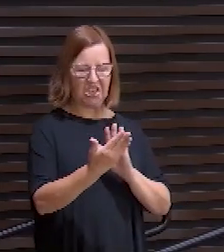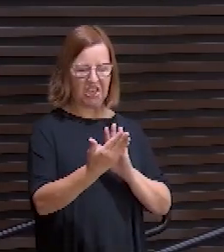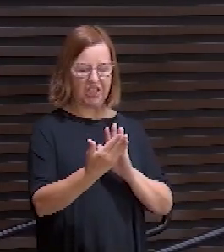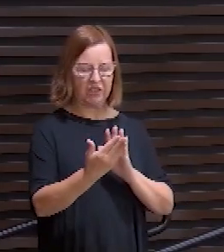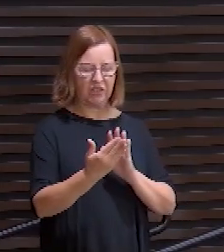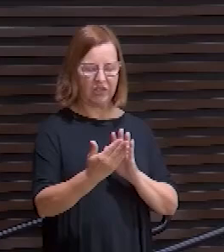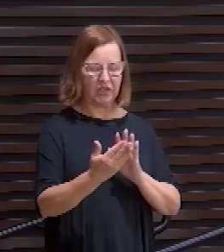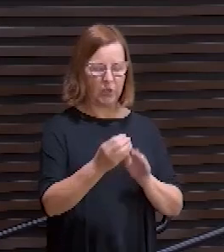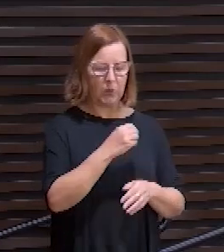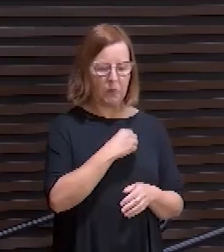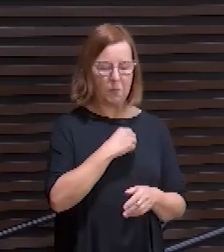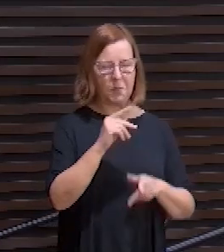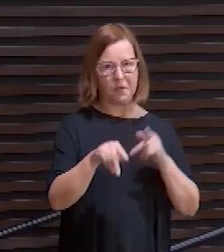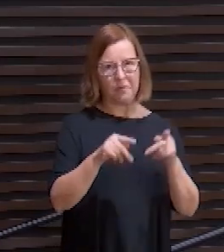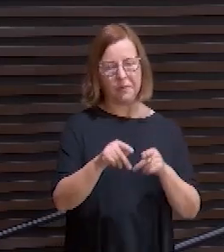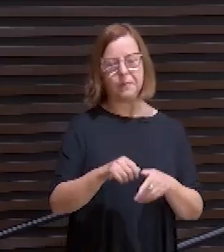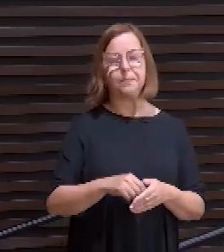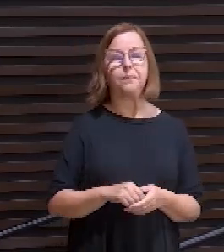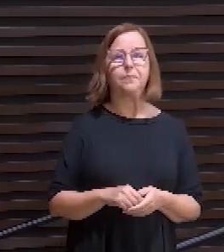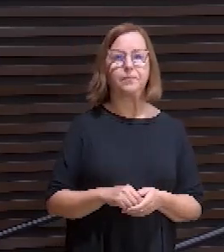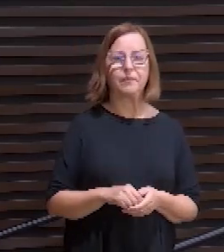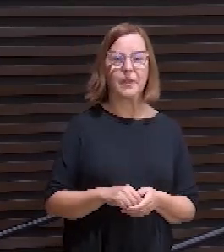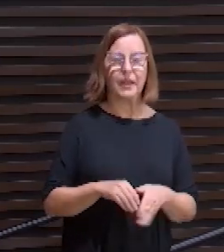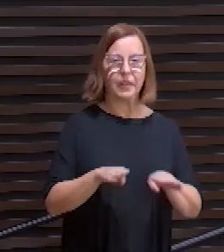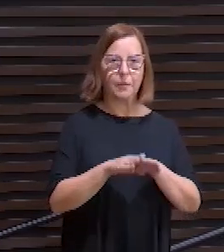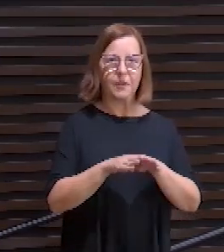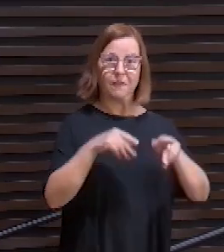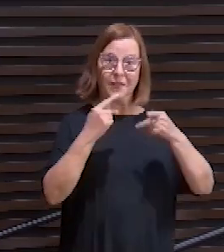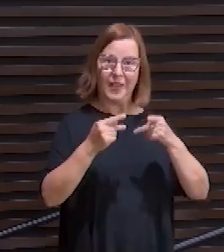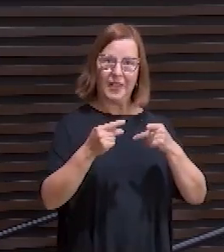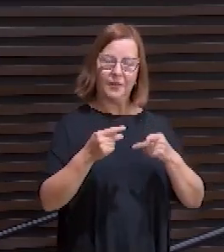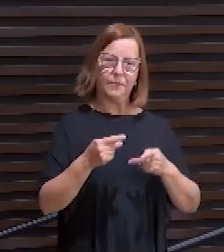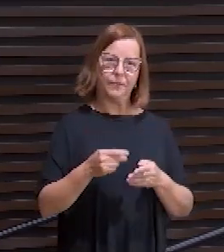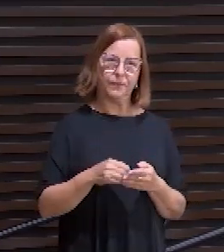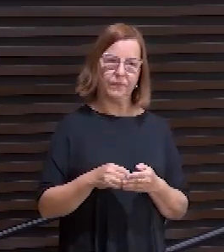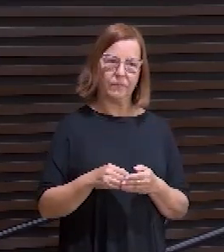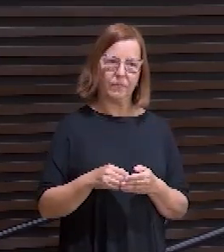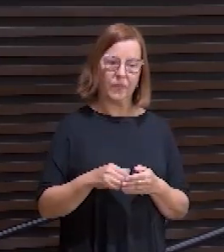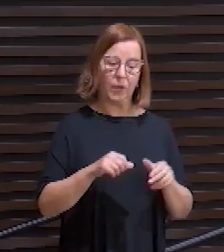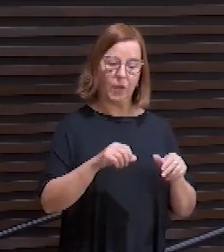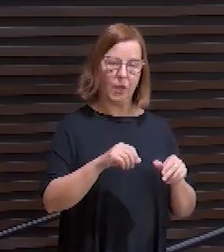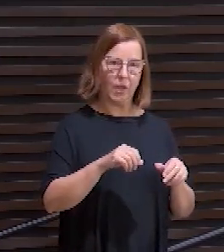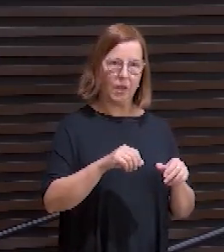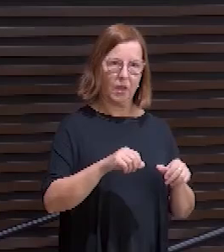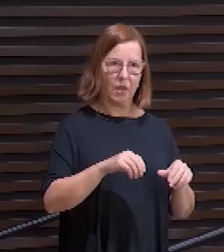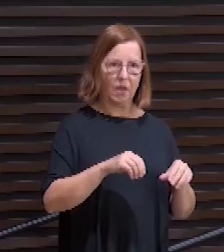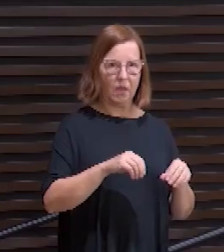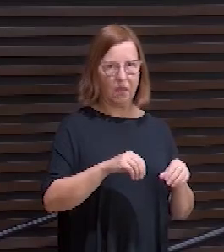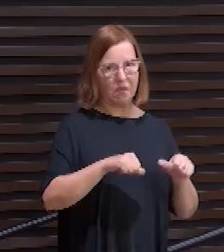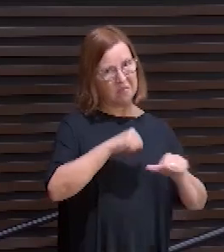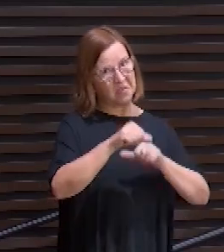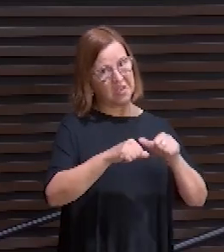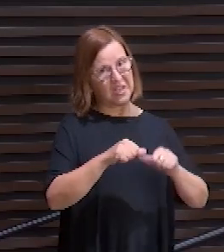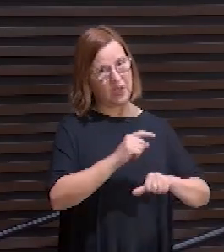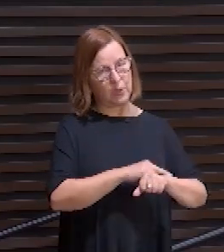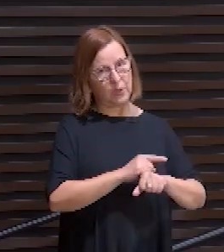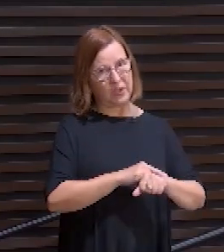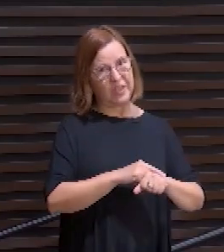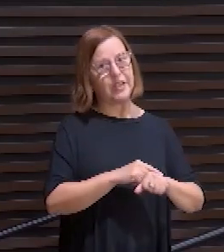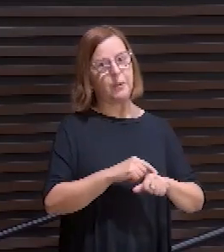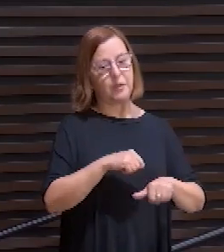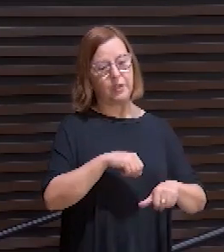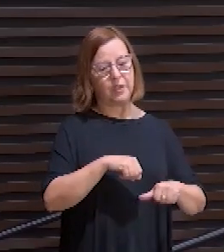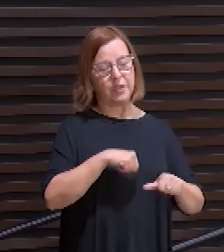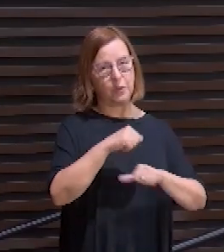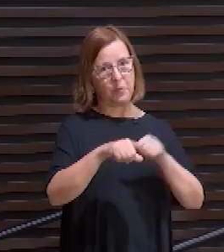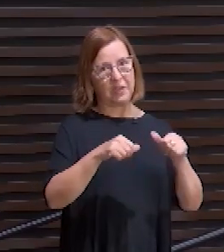libertino. E ele diz aqui também que ele cuidará em mudar os tempos e a lei. Isso aqui, meus irmãos,